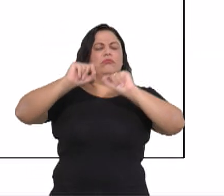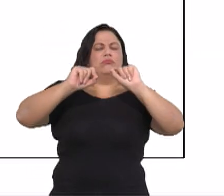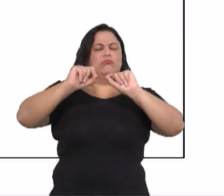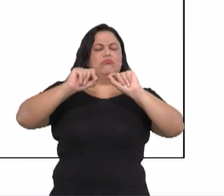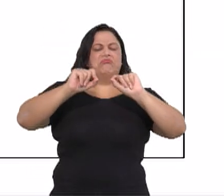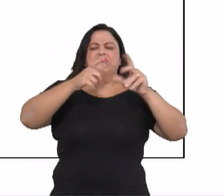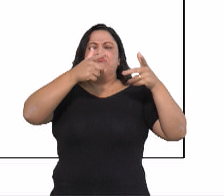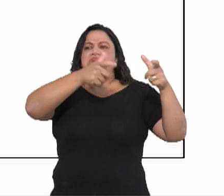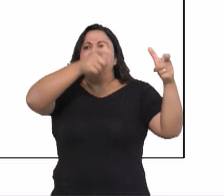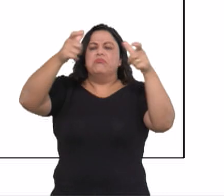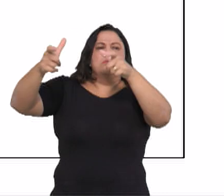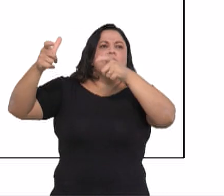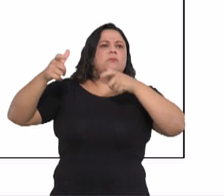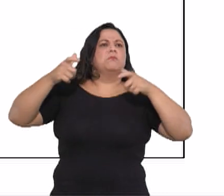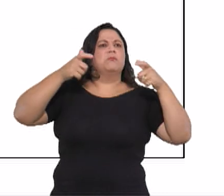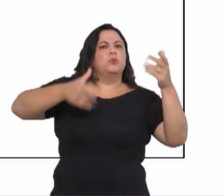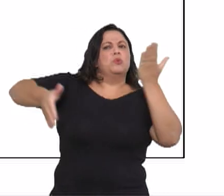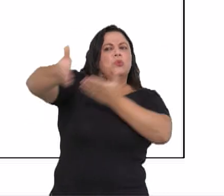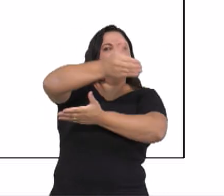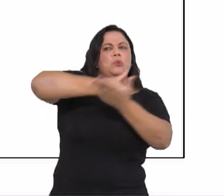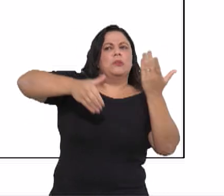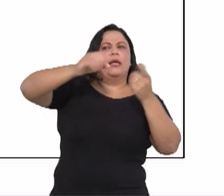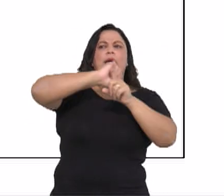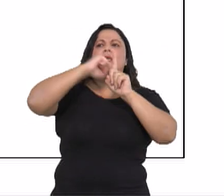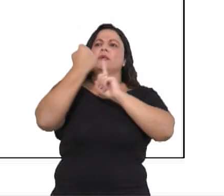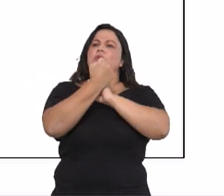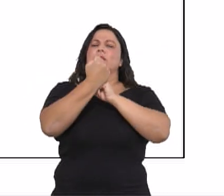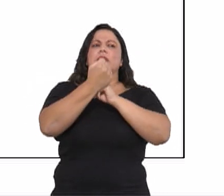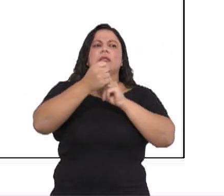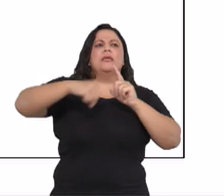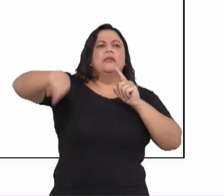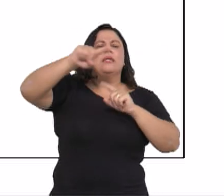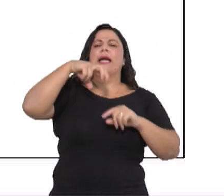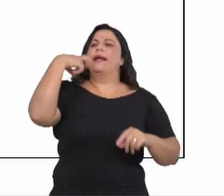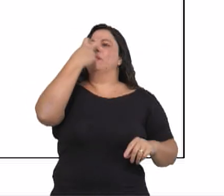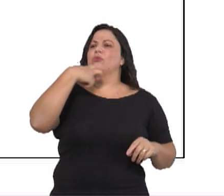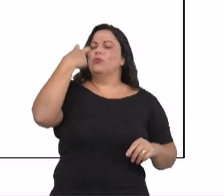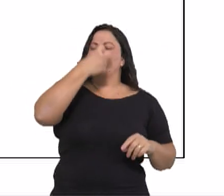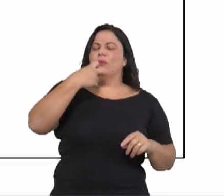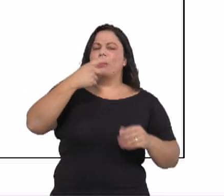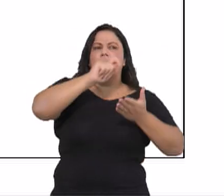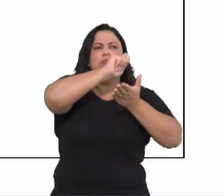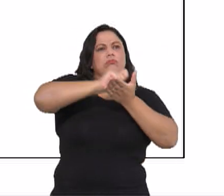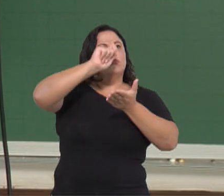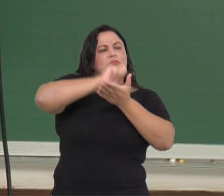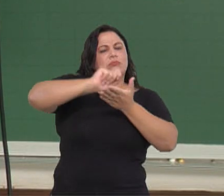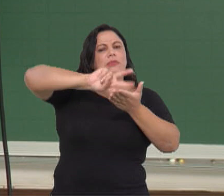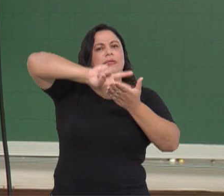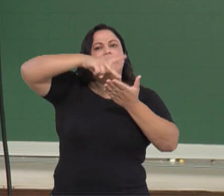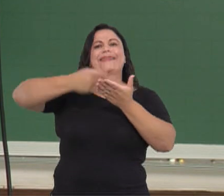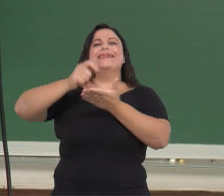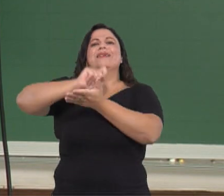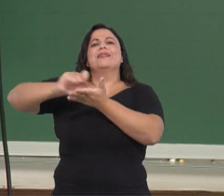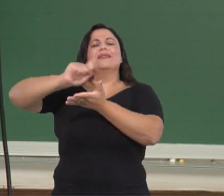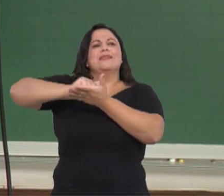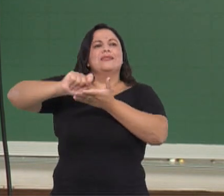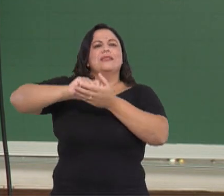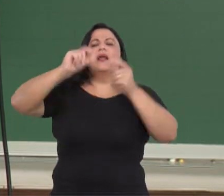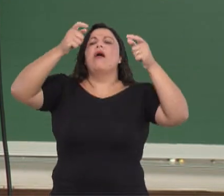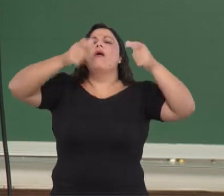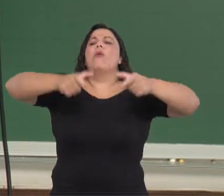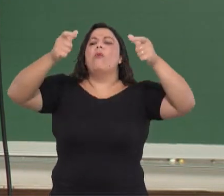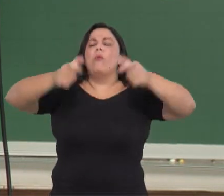social a linguagem oral transcrita é melhor recebida? Ou seja, onde que a